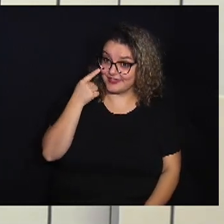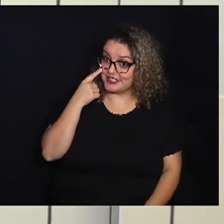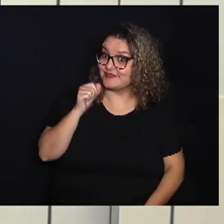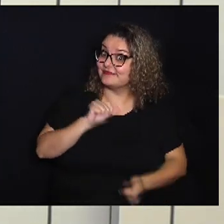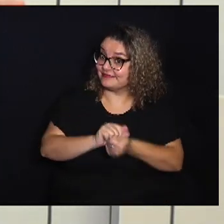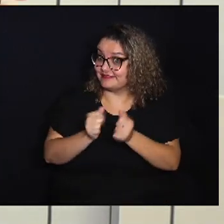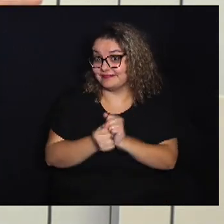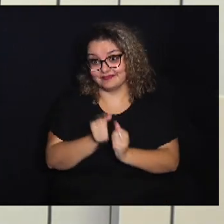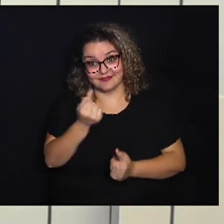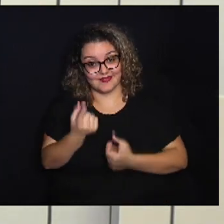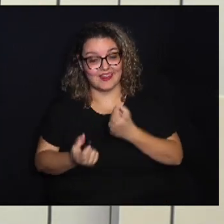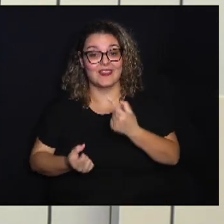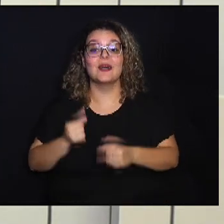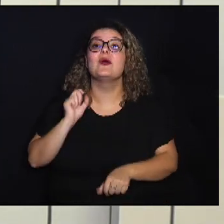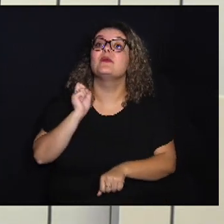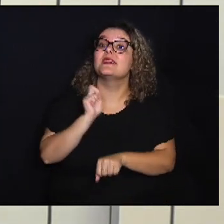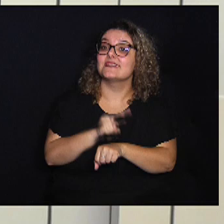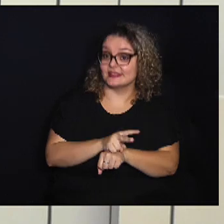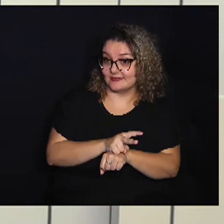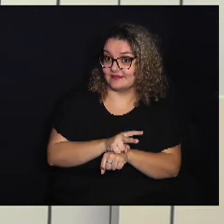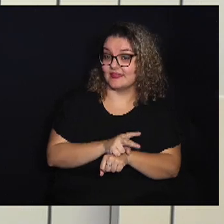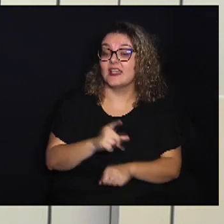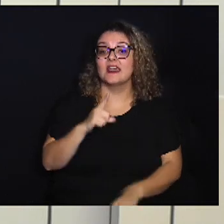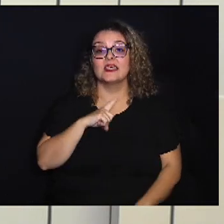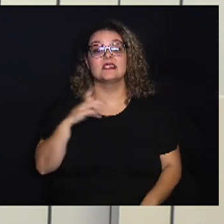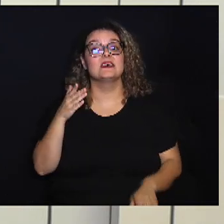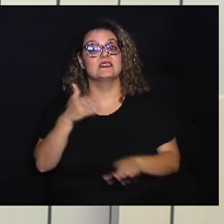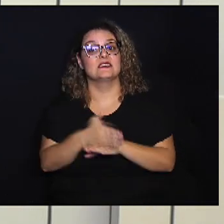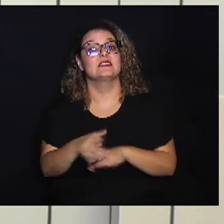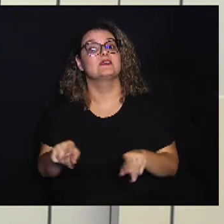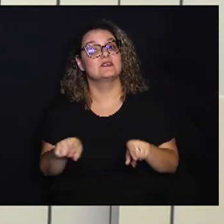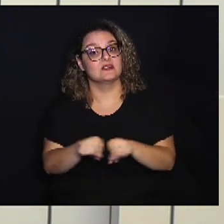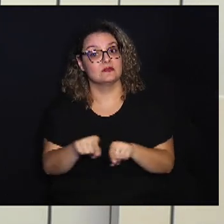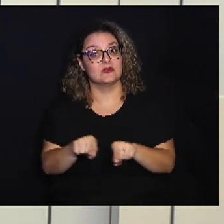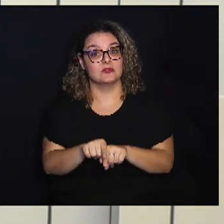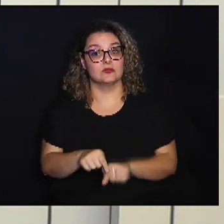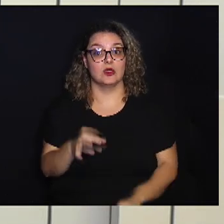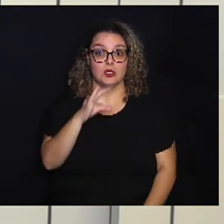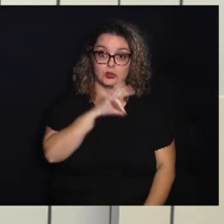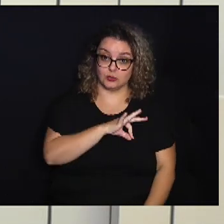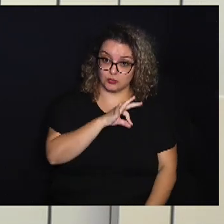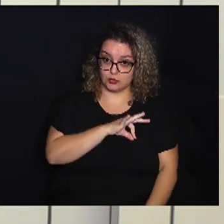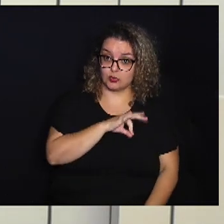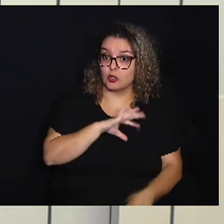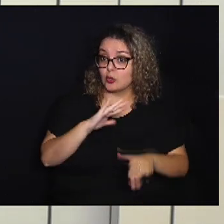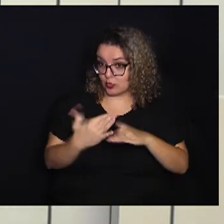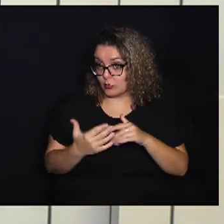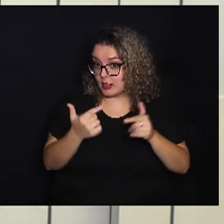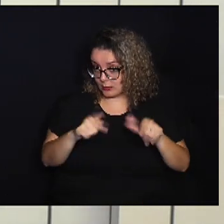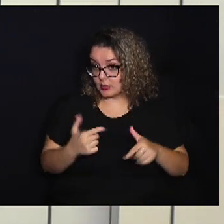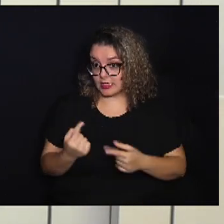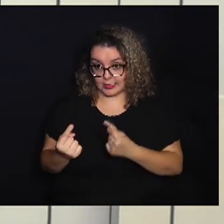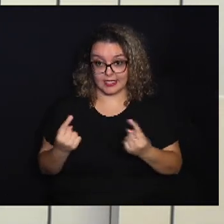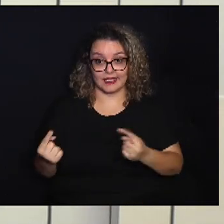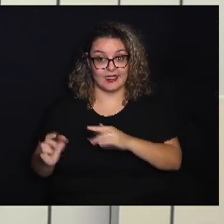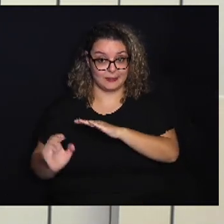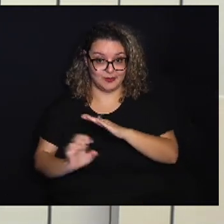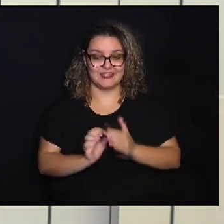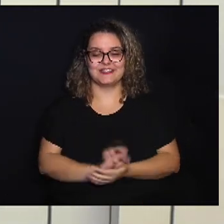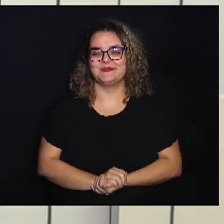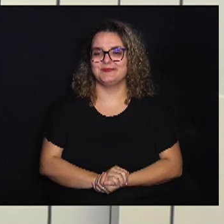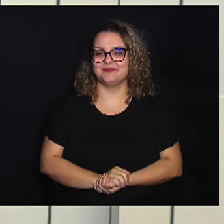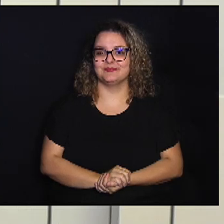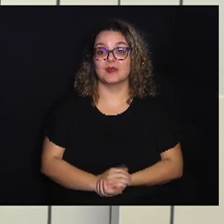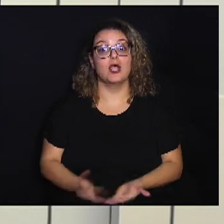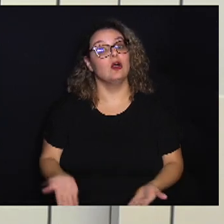enquadra em uma dessas vagas e você tem acesso também ao salário e bairro onde fica cada empresa. Bom, vamos